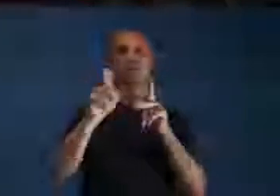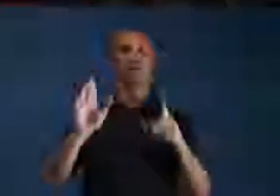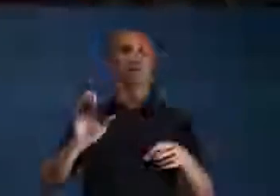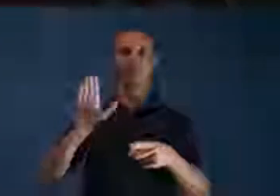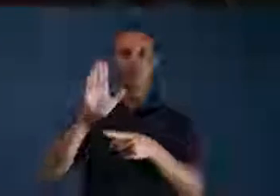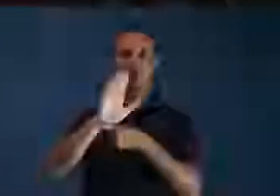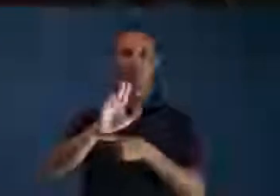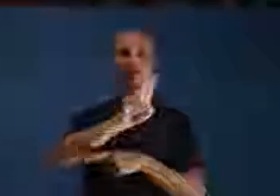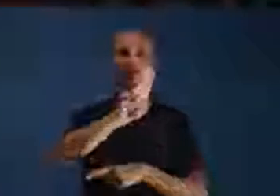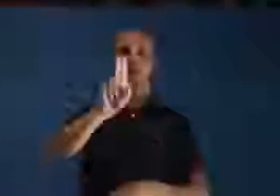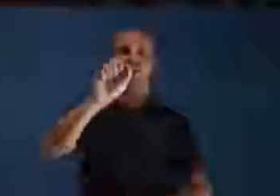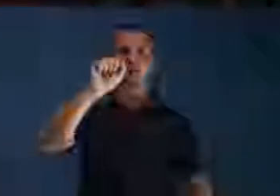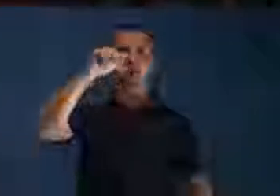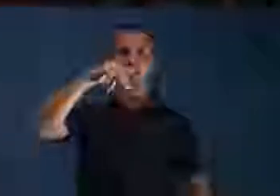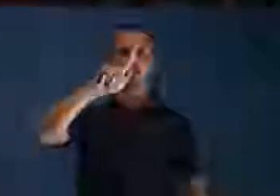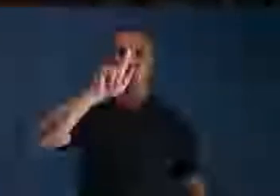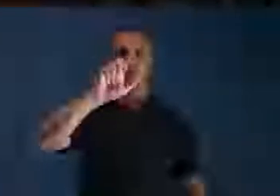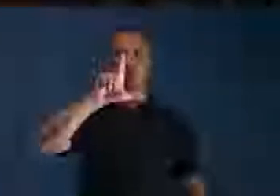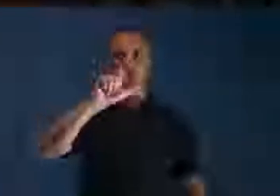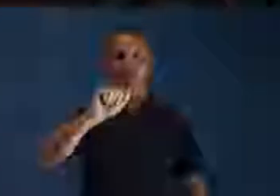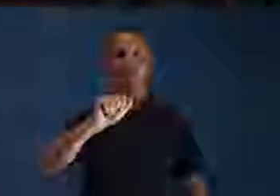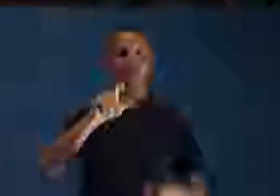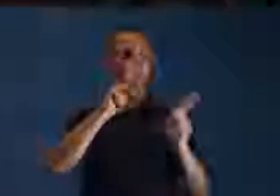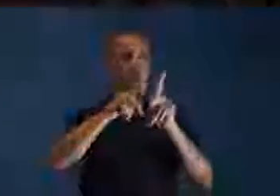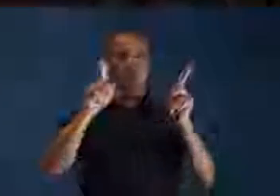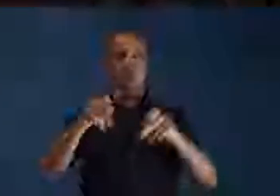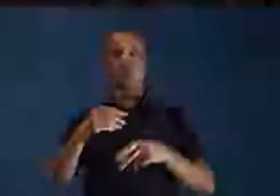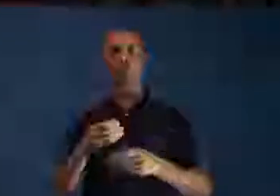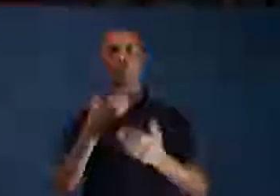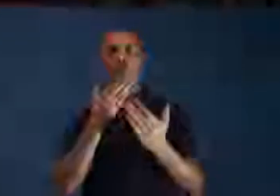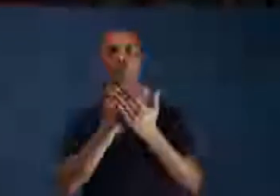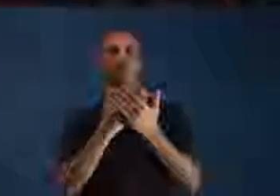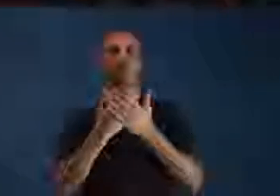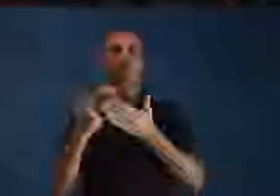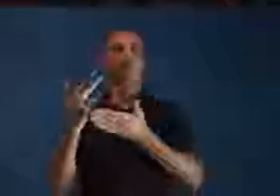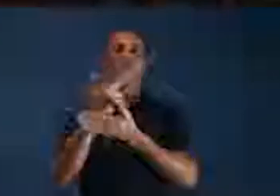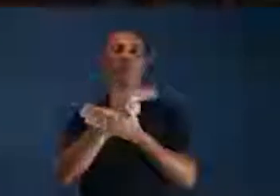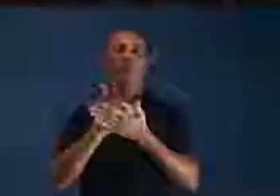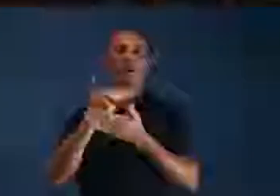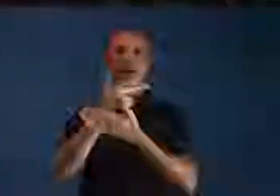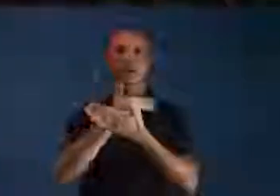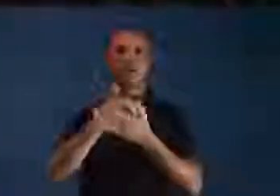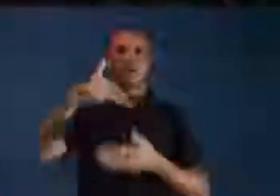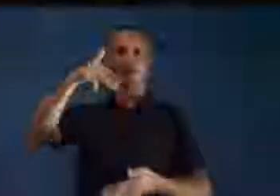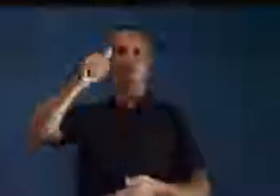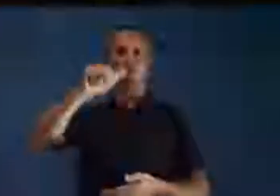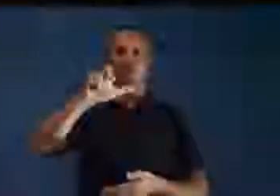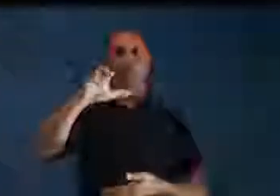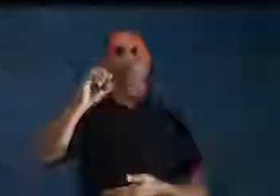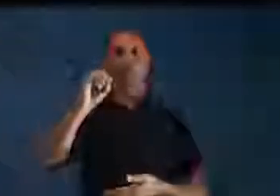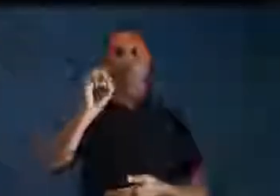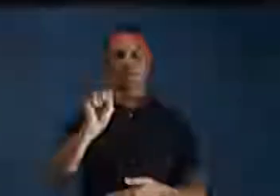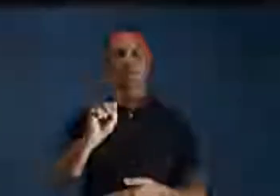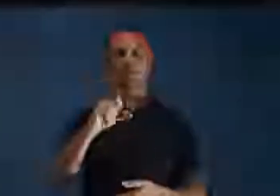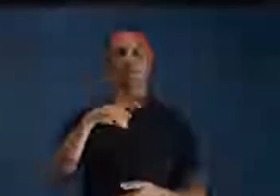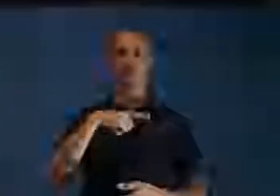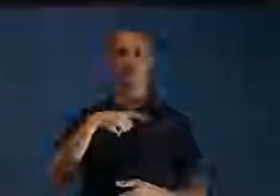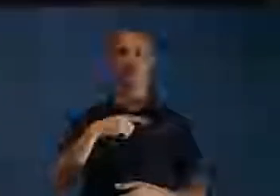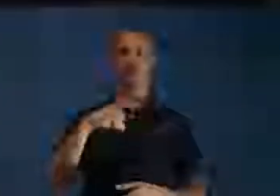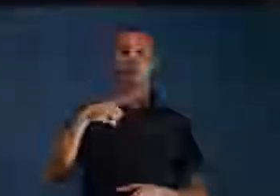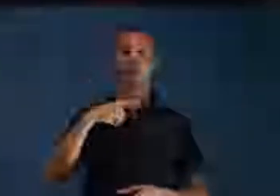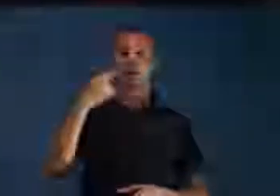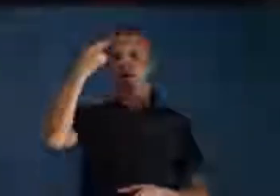emérita Ângela Vaz Leão e do professor da Escola de Belas Artes, Márcio Sampaio. Haverá 1 hora